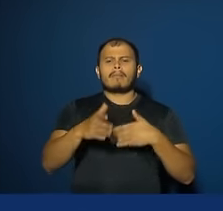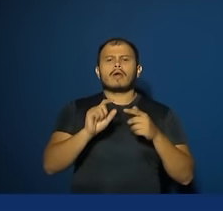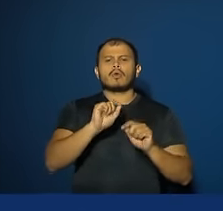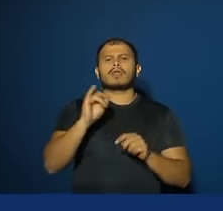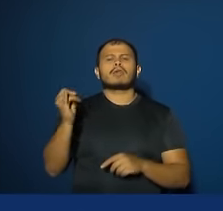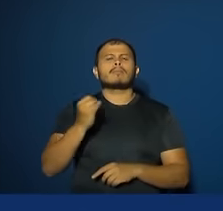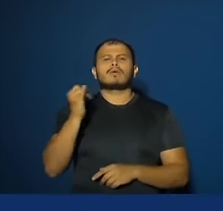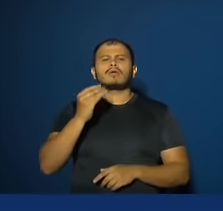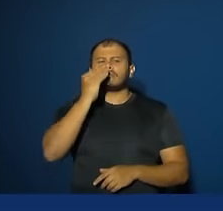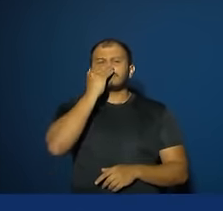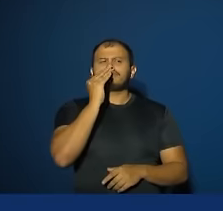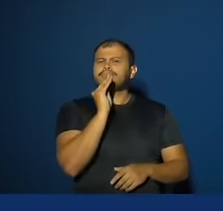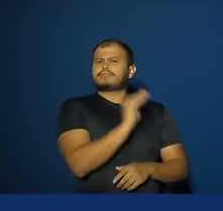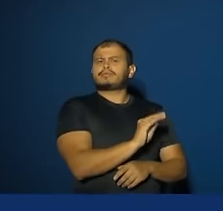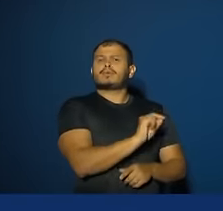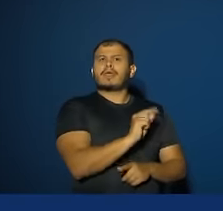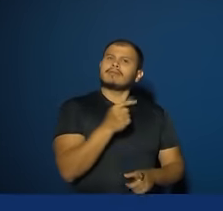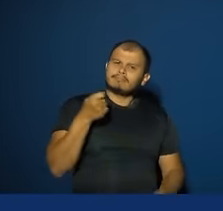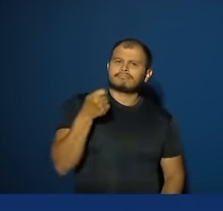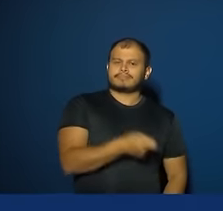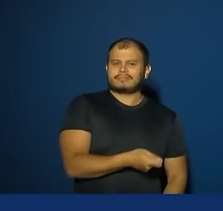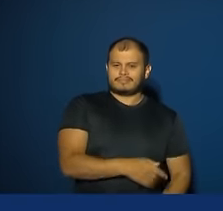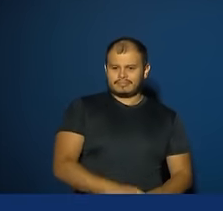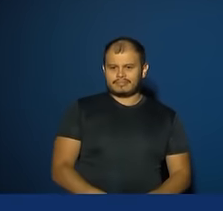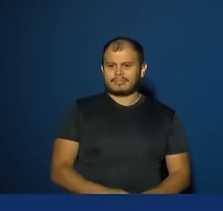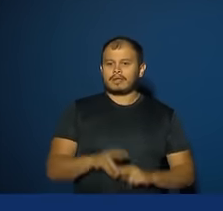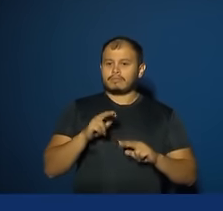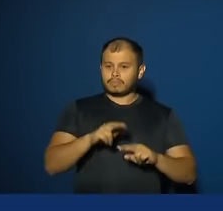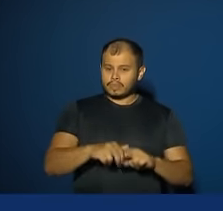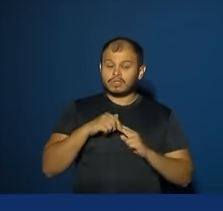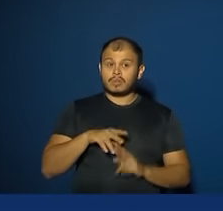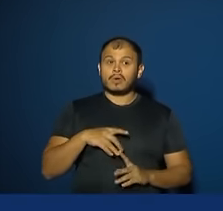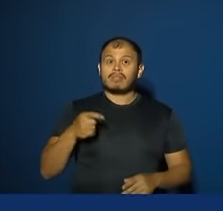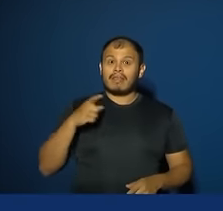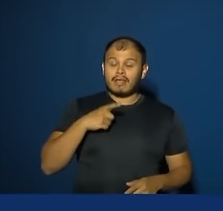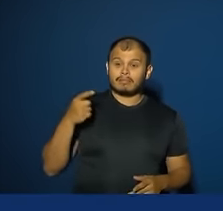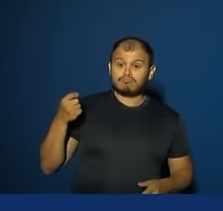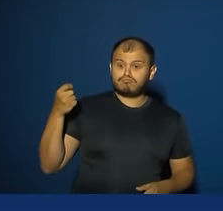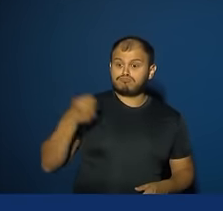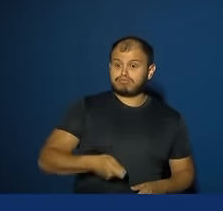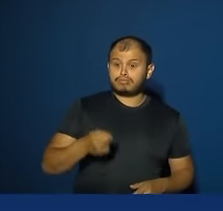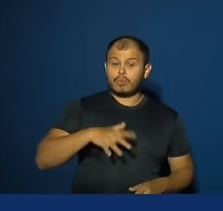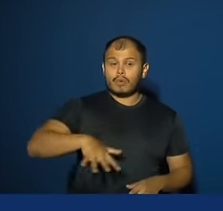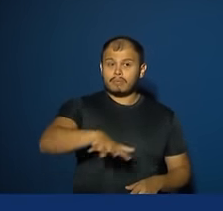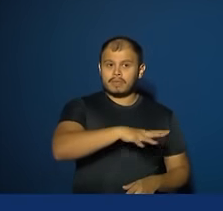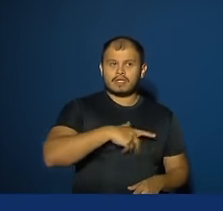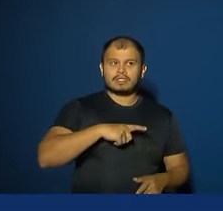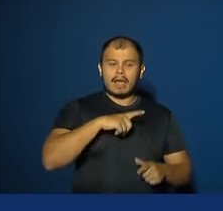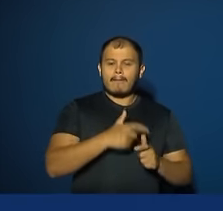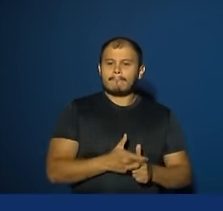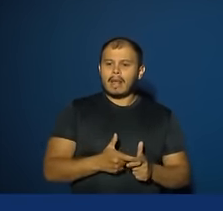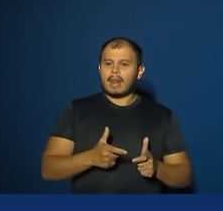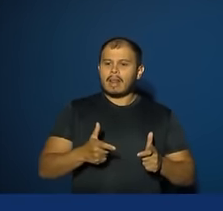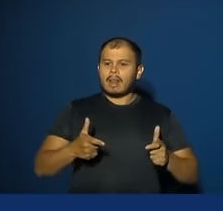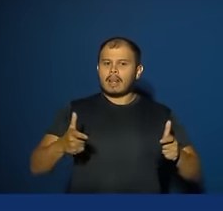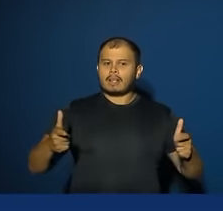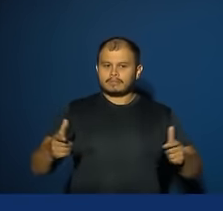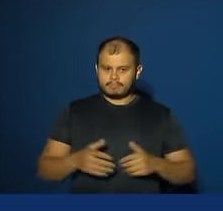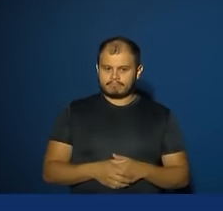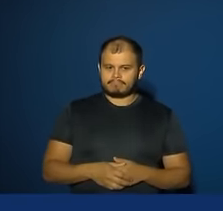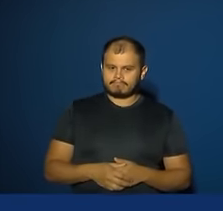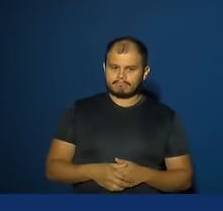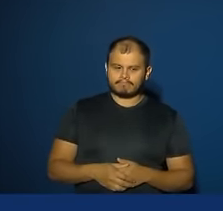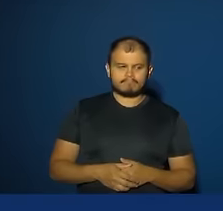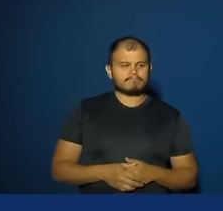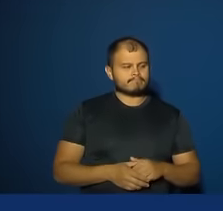o radicalismo então é uma reação do radicalismo a um ambiente mais intencionado o tamanho do